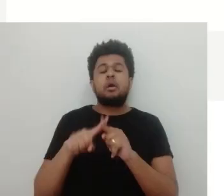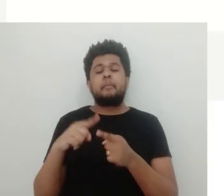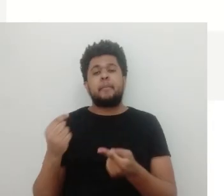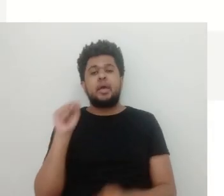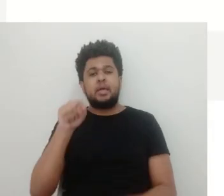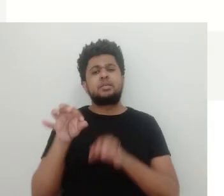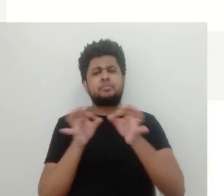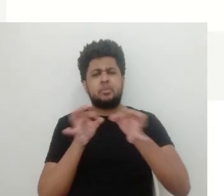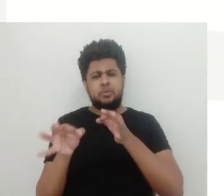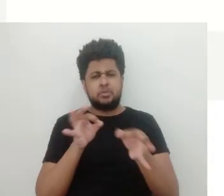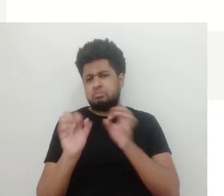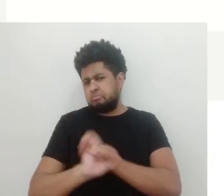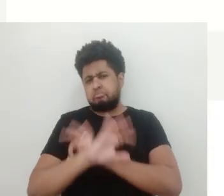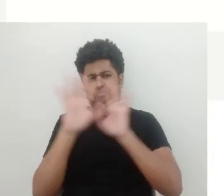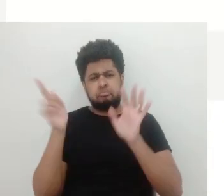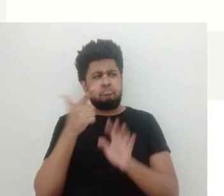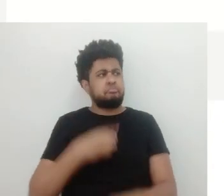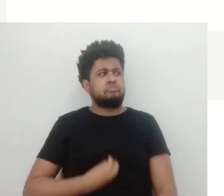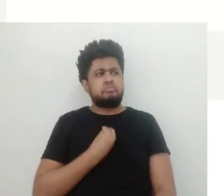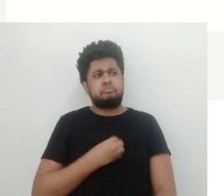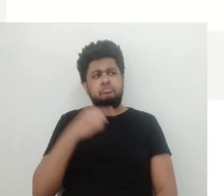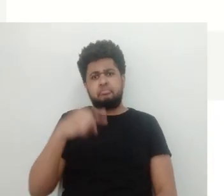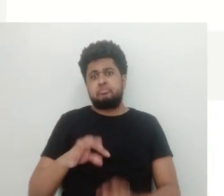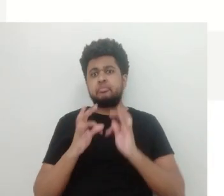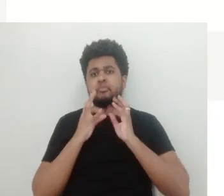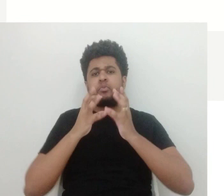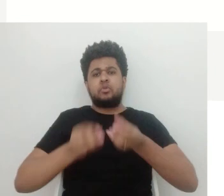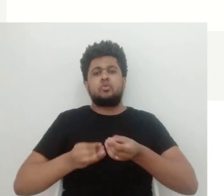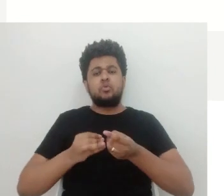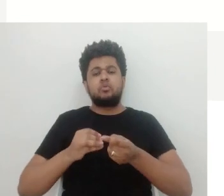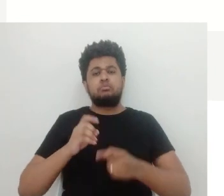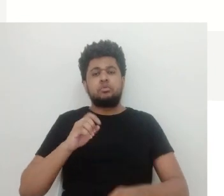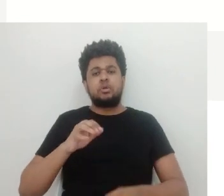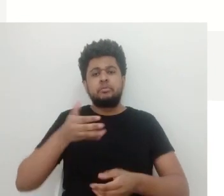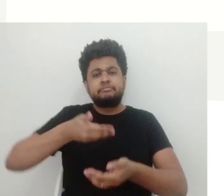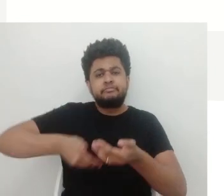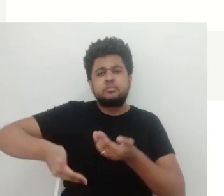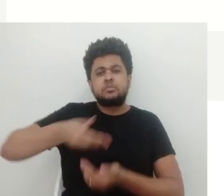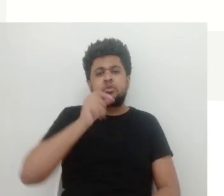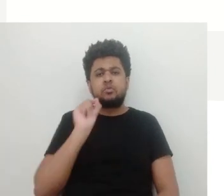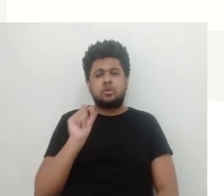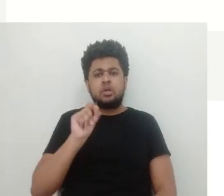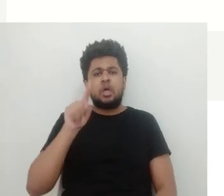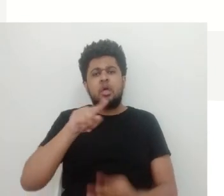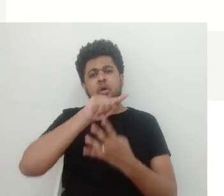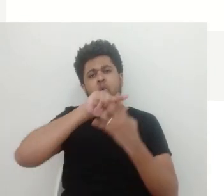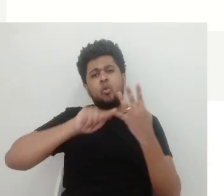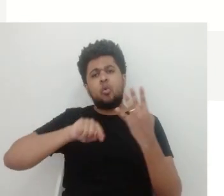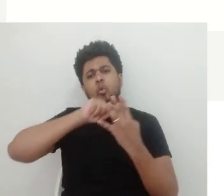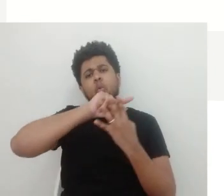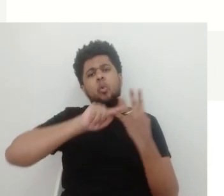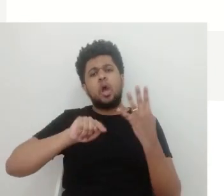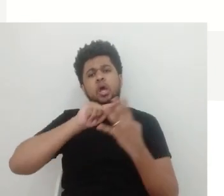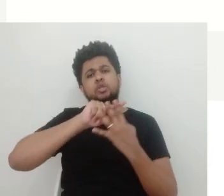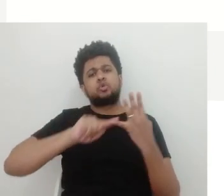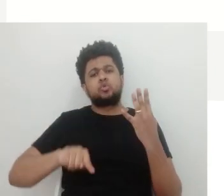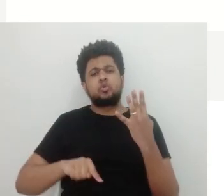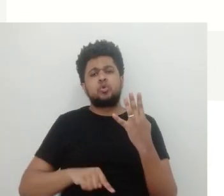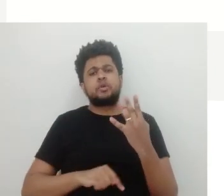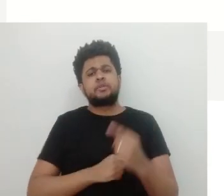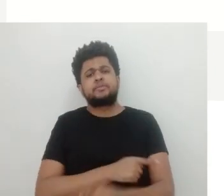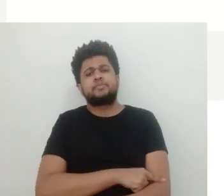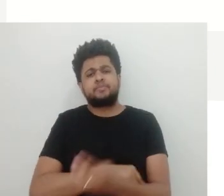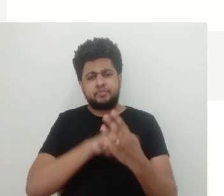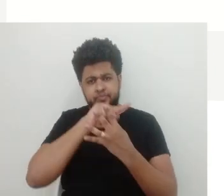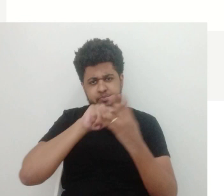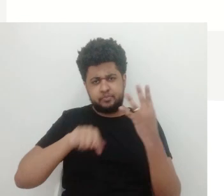áreas disciplinares. Né? Aproveito para dizer que concordo completamente com o Eduardo quando diz não só que a interdisciplinaridade não é